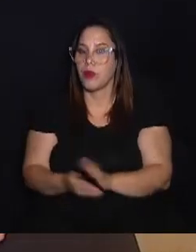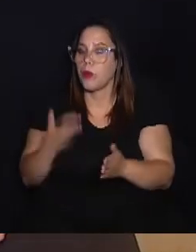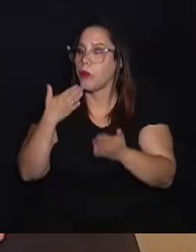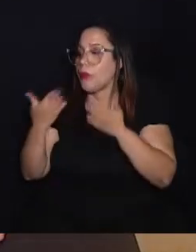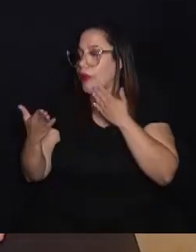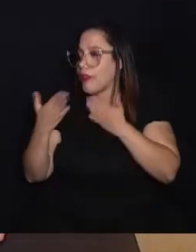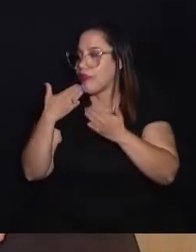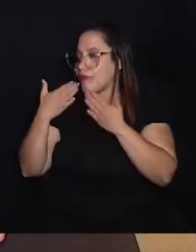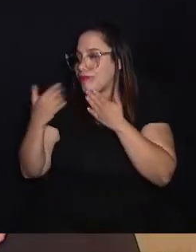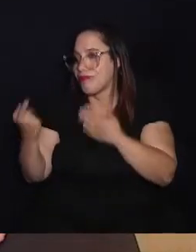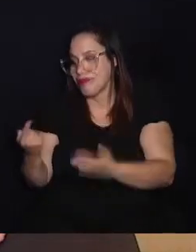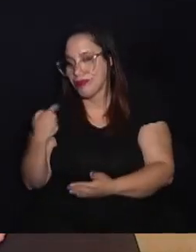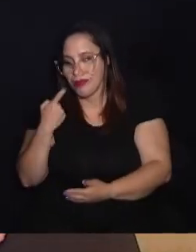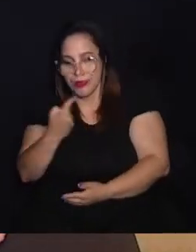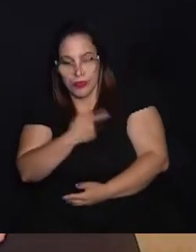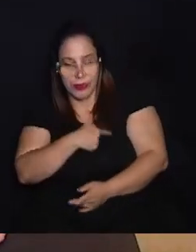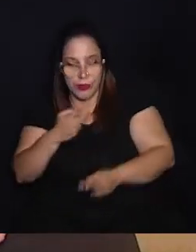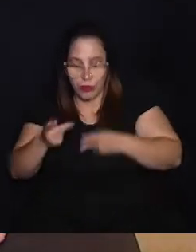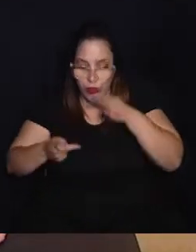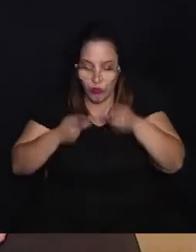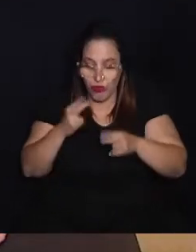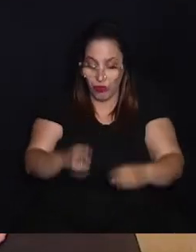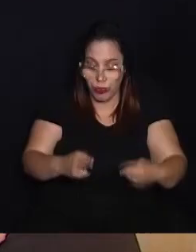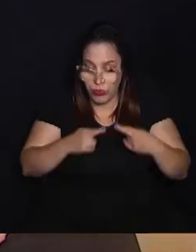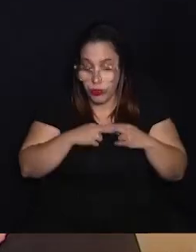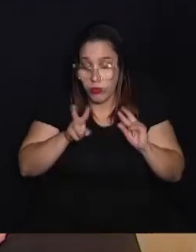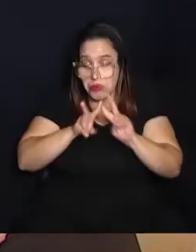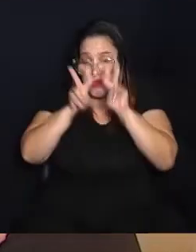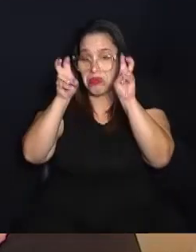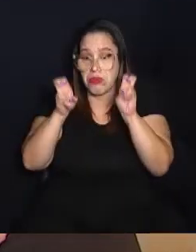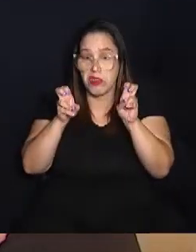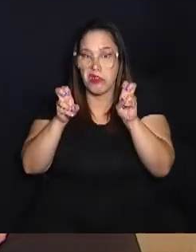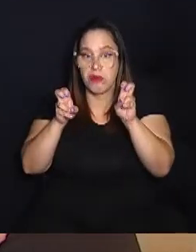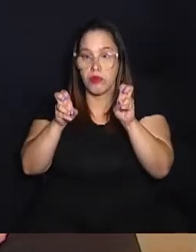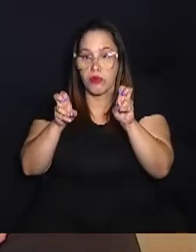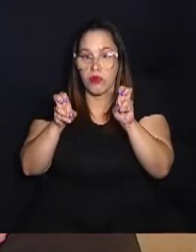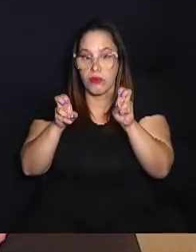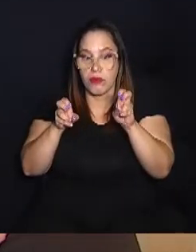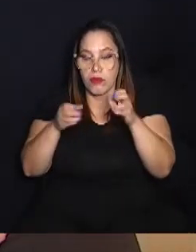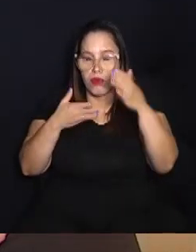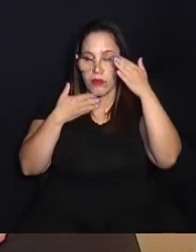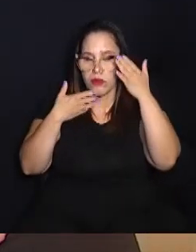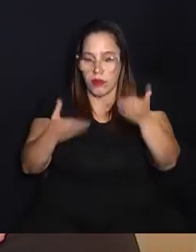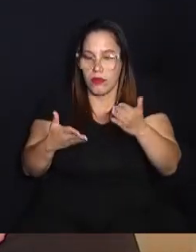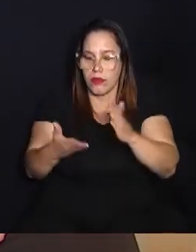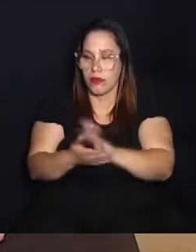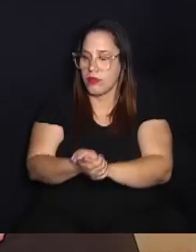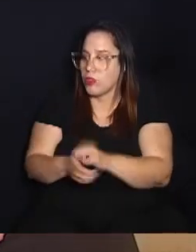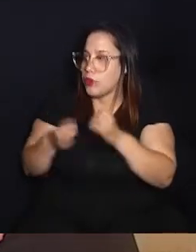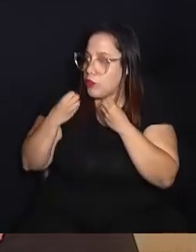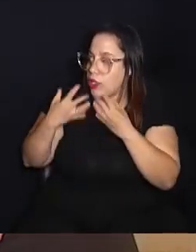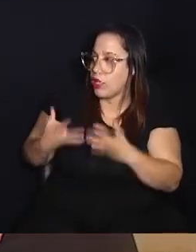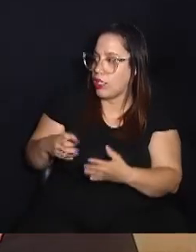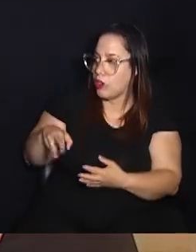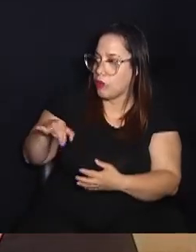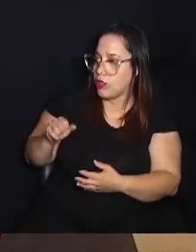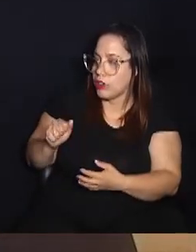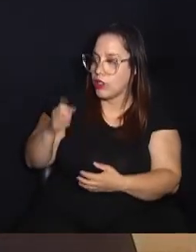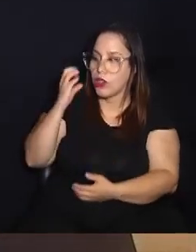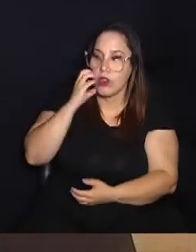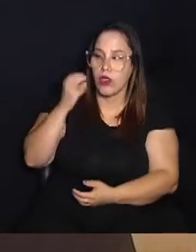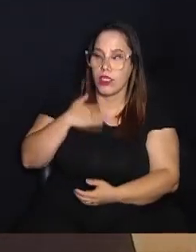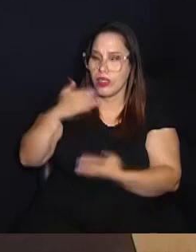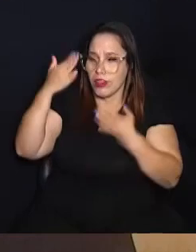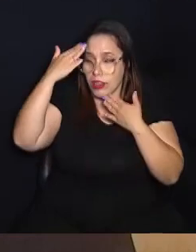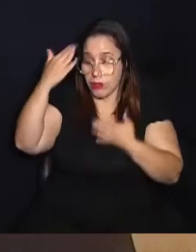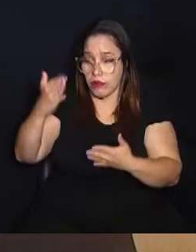vai bater um papo conosco, falar a respeito deste assunto. Antes de mais nada, muito obrigado por atender a gente. Tudo bem, Nima? Tudo bom,